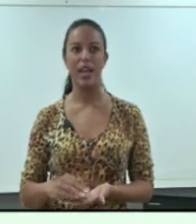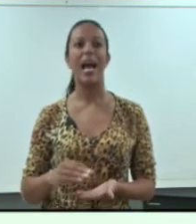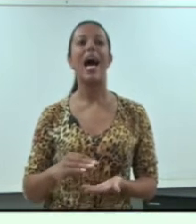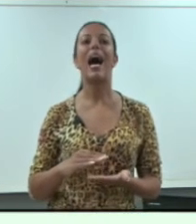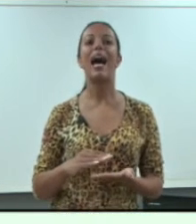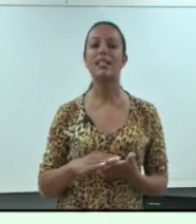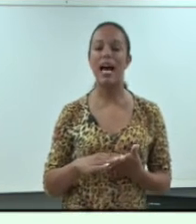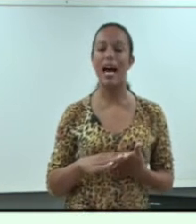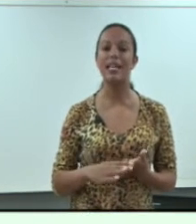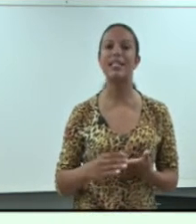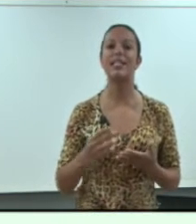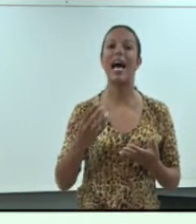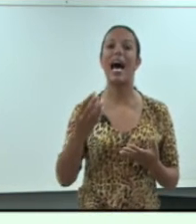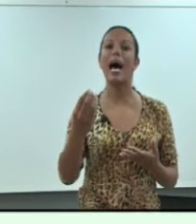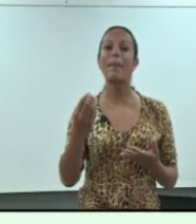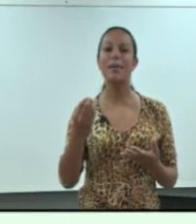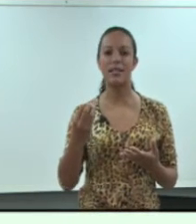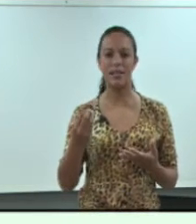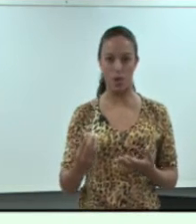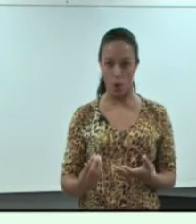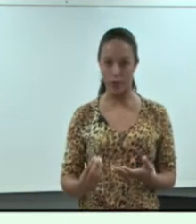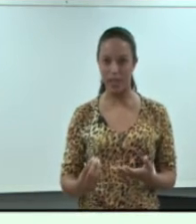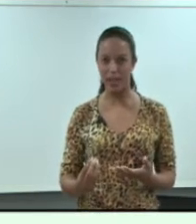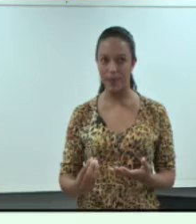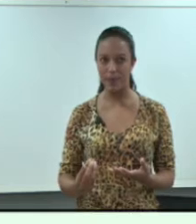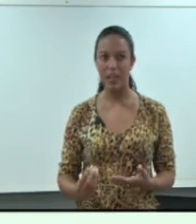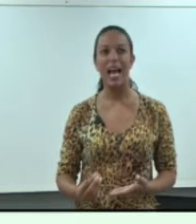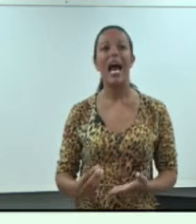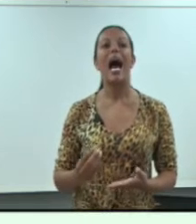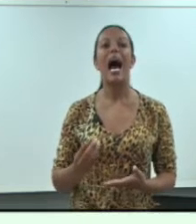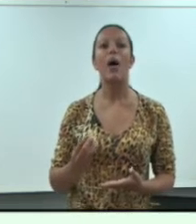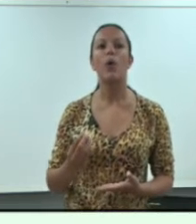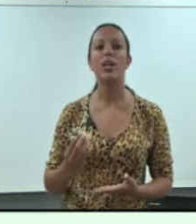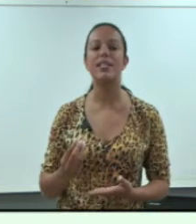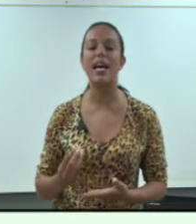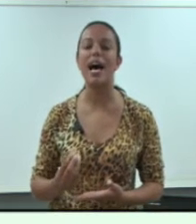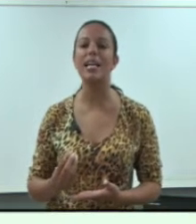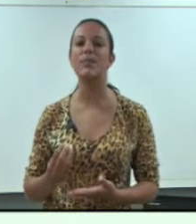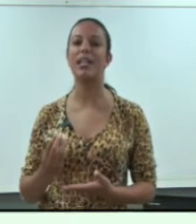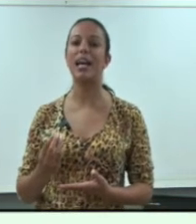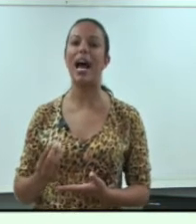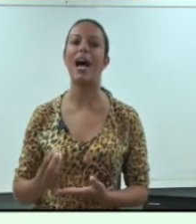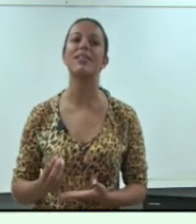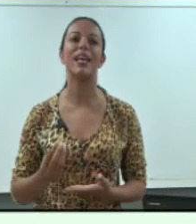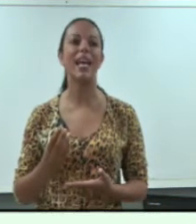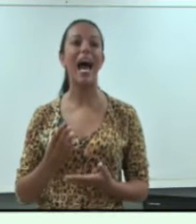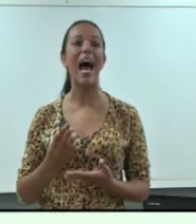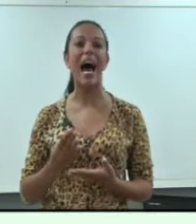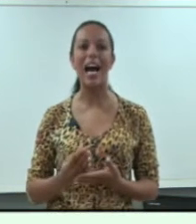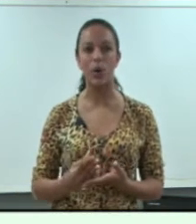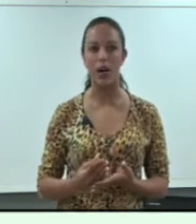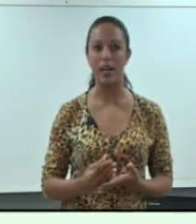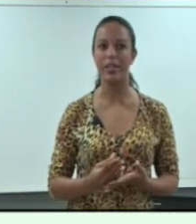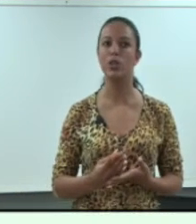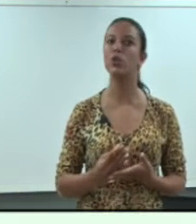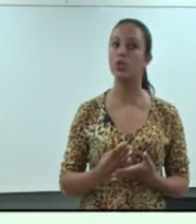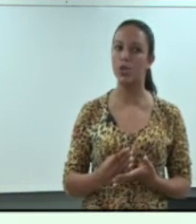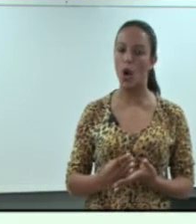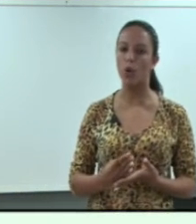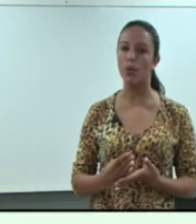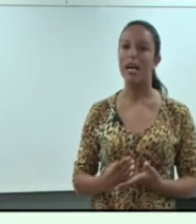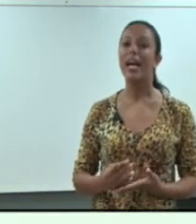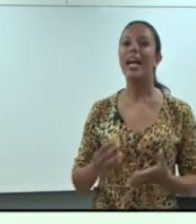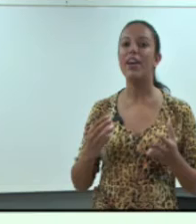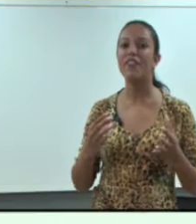raízes as raízes absorve os sais minerais EA água